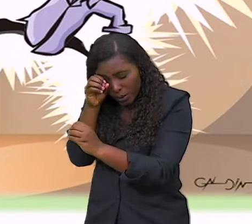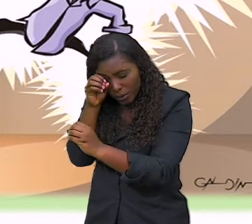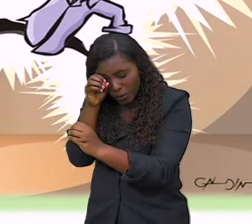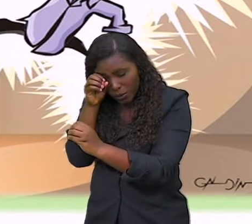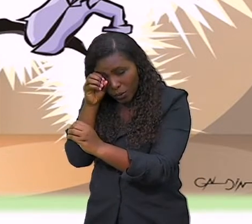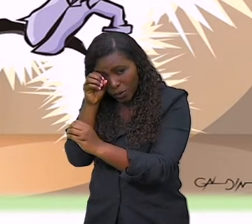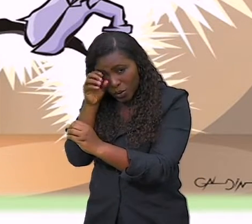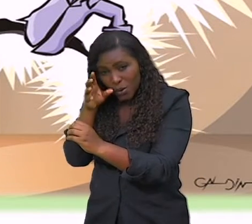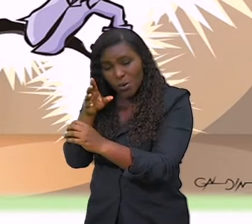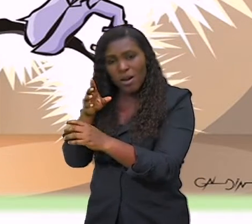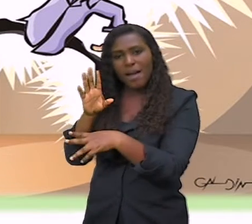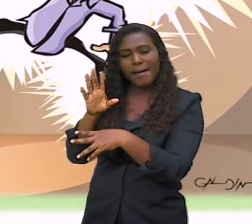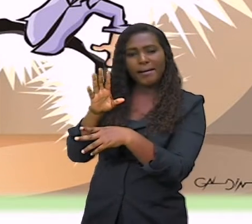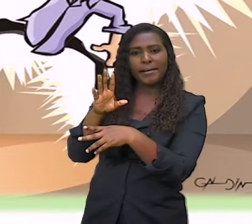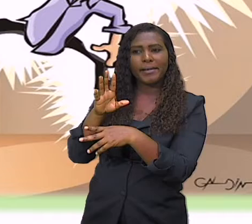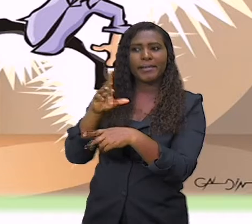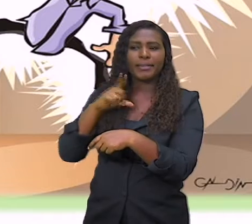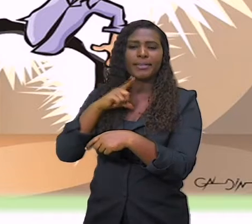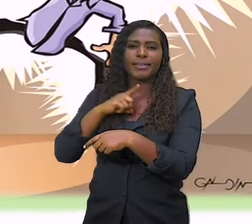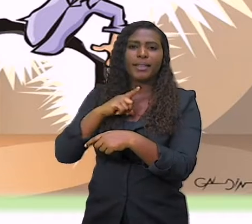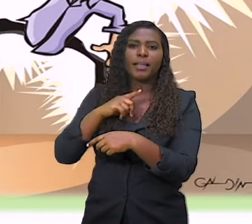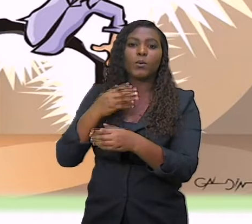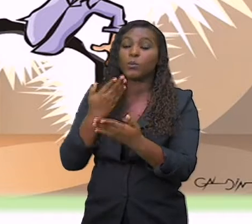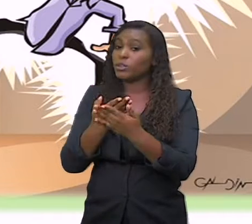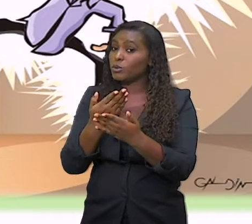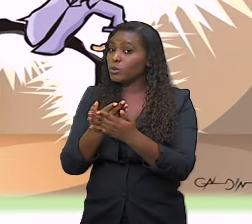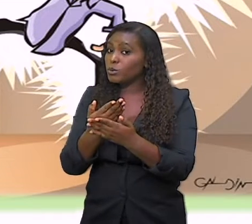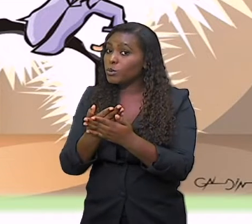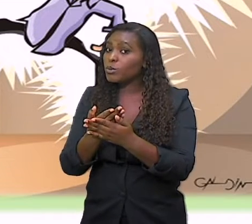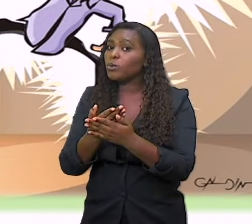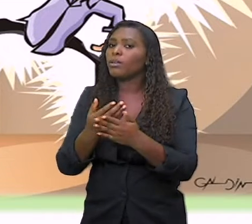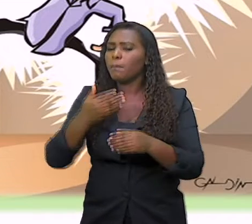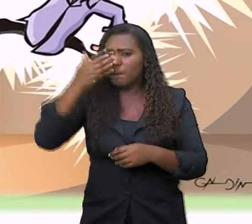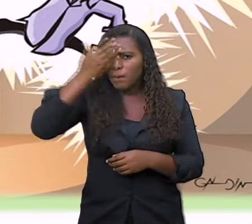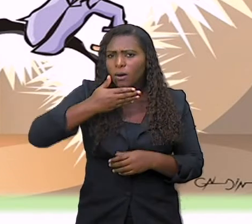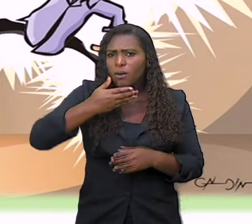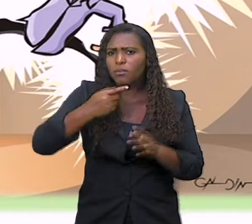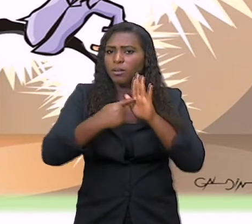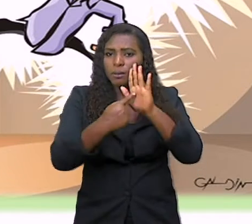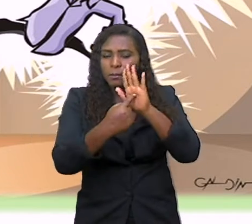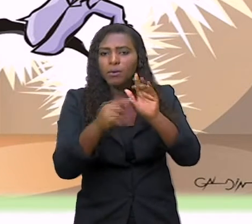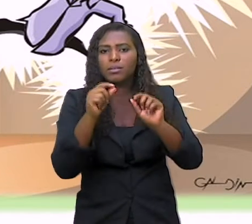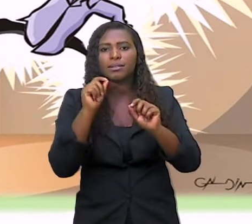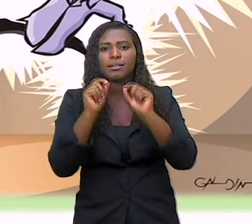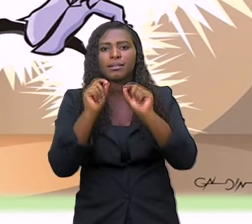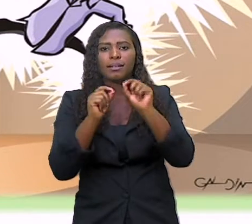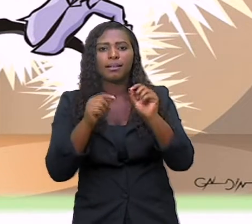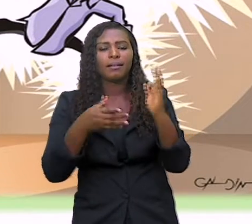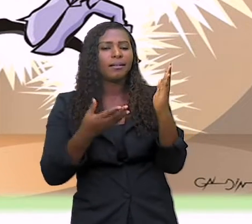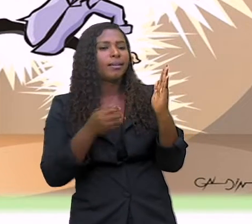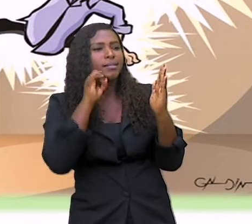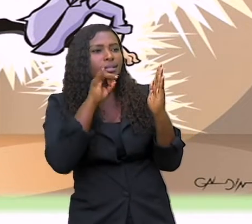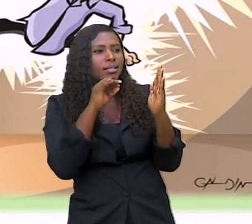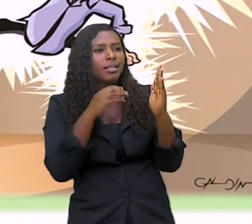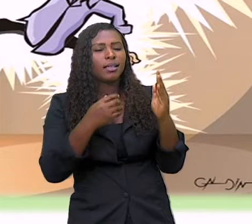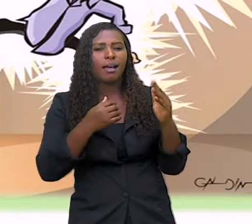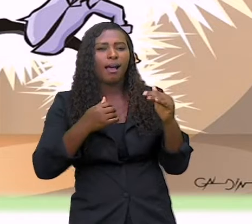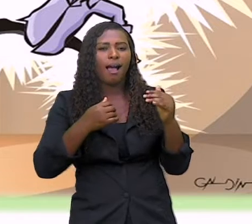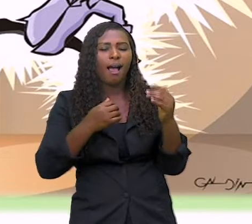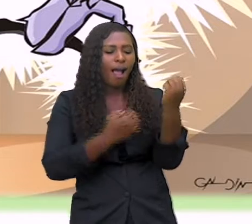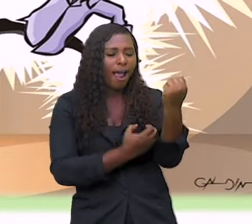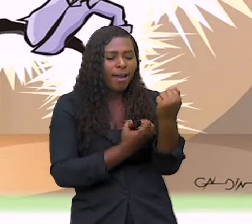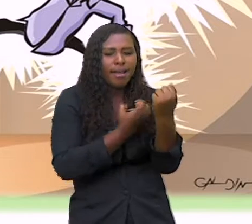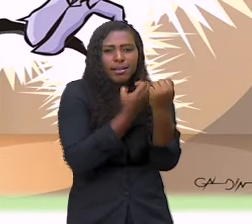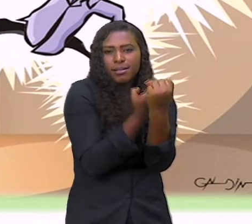podem causar sérios danos, dependendo da resistência do corpo. O corpo